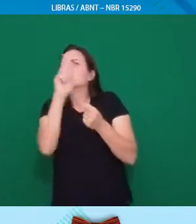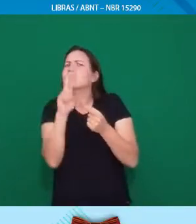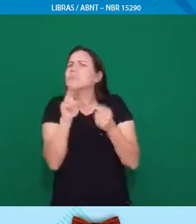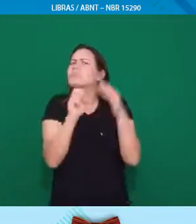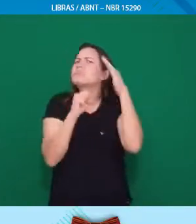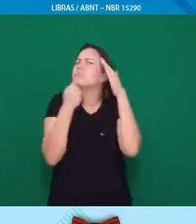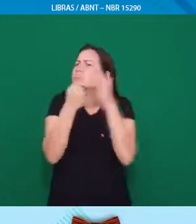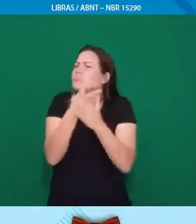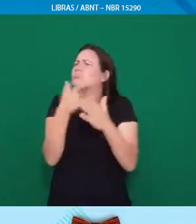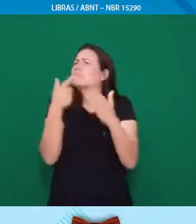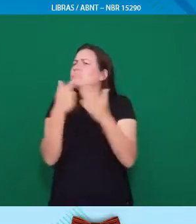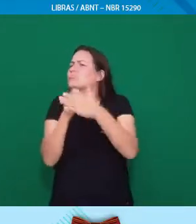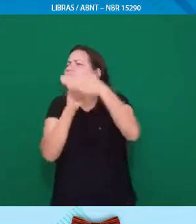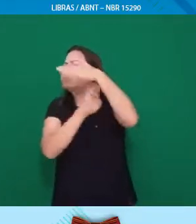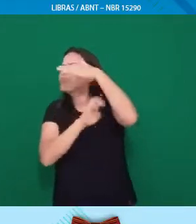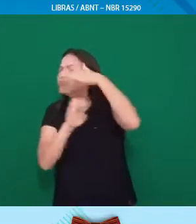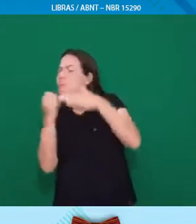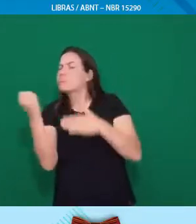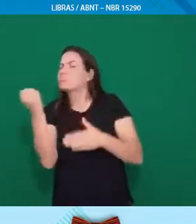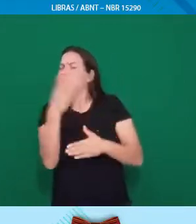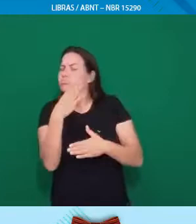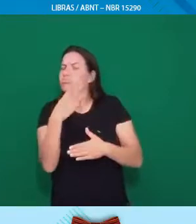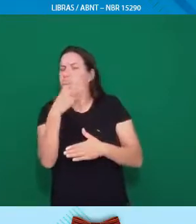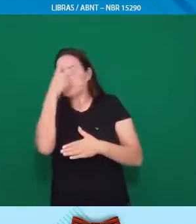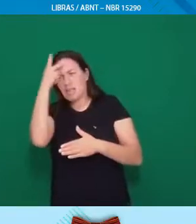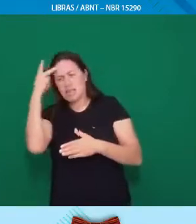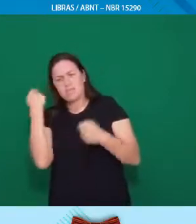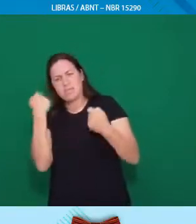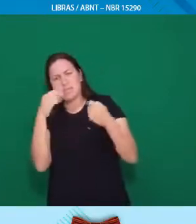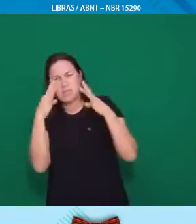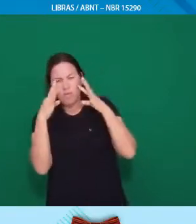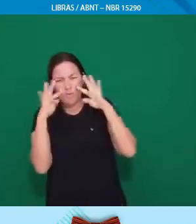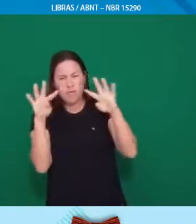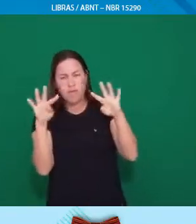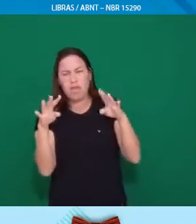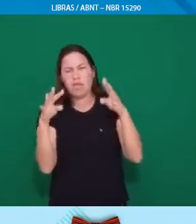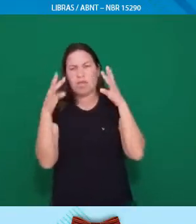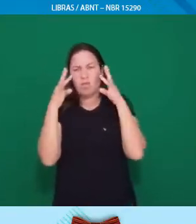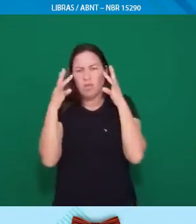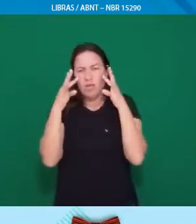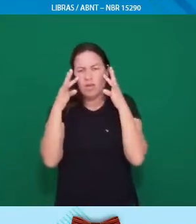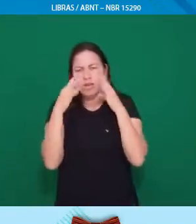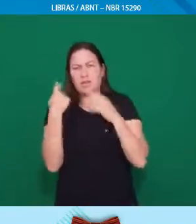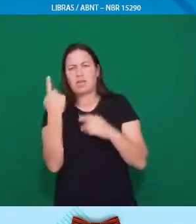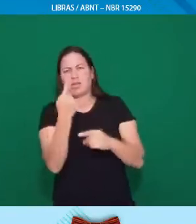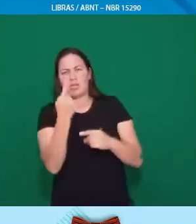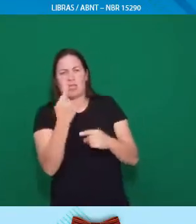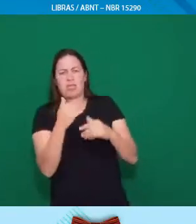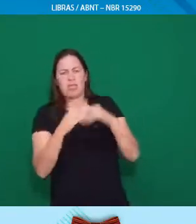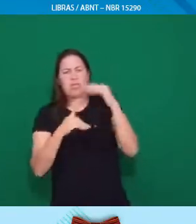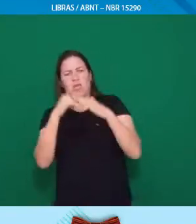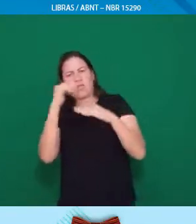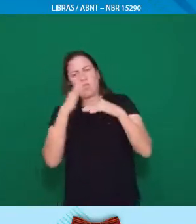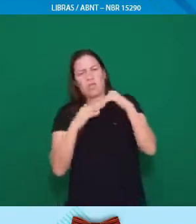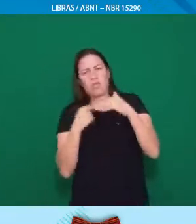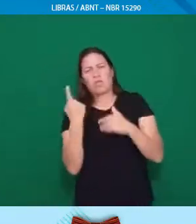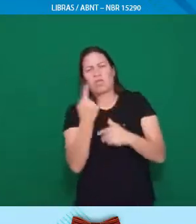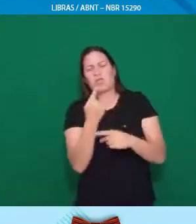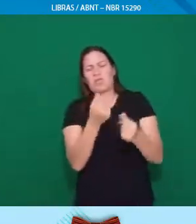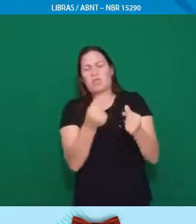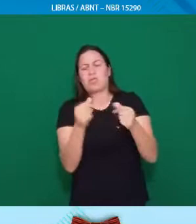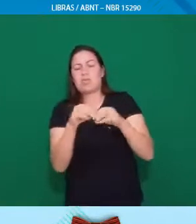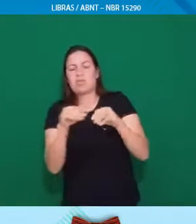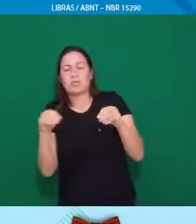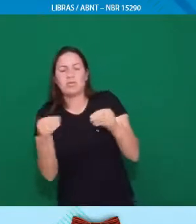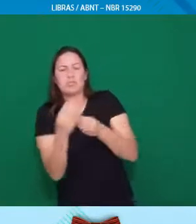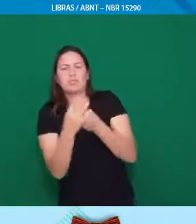Novos E é difícil essas pessoas precisam ver a qualidade da nossa mão de obra a qualidade